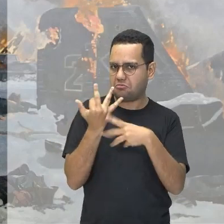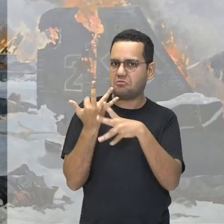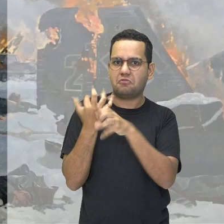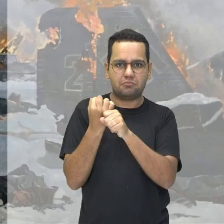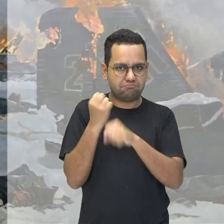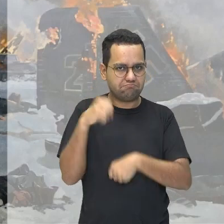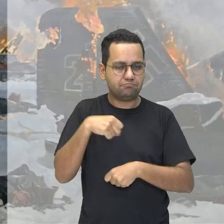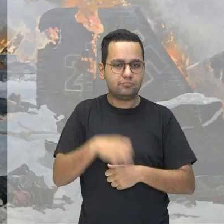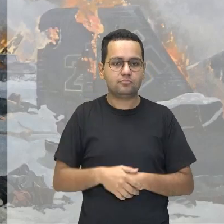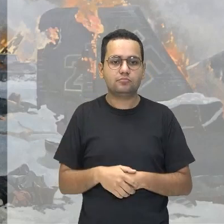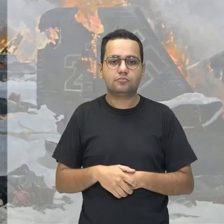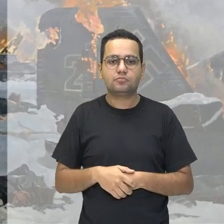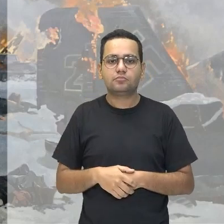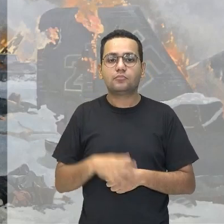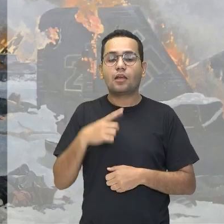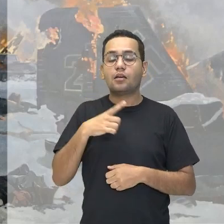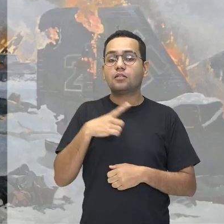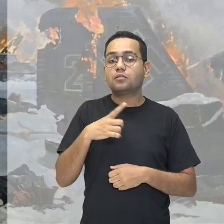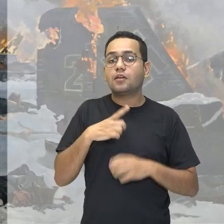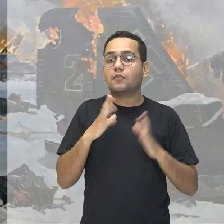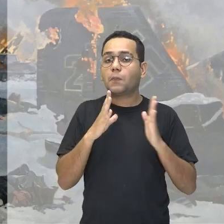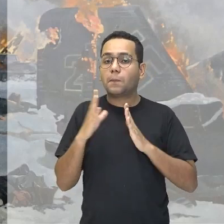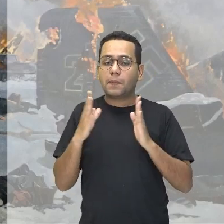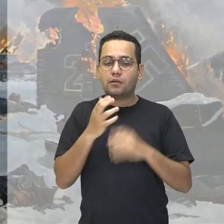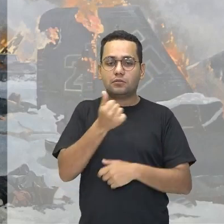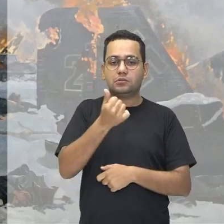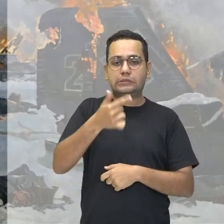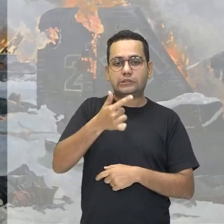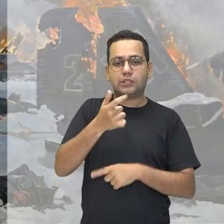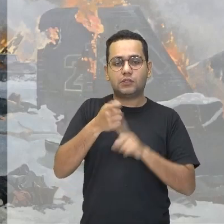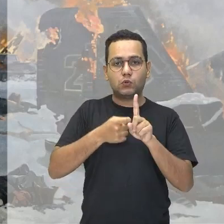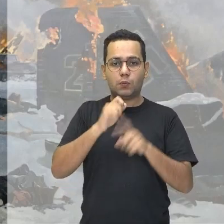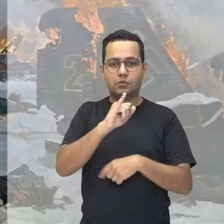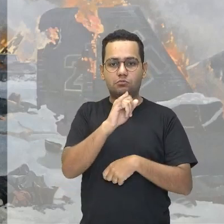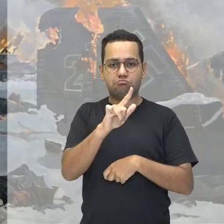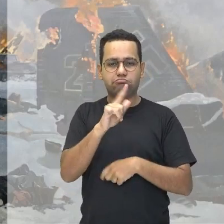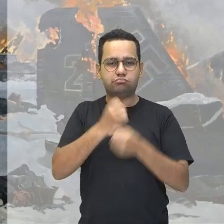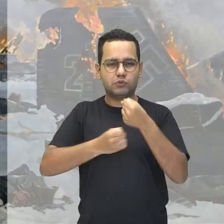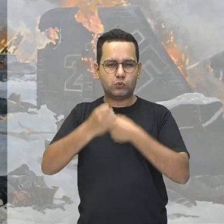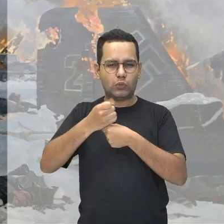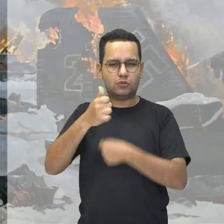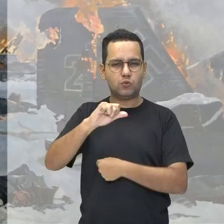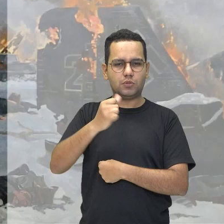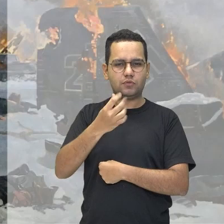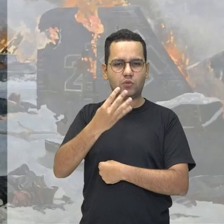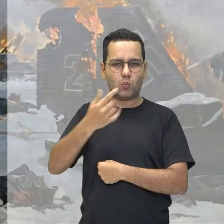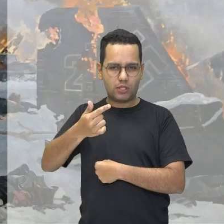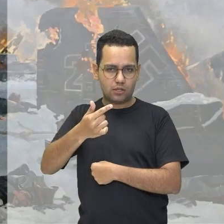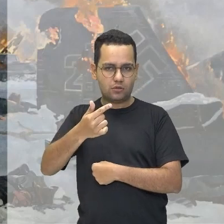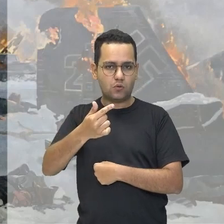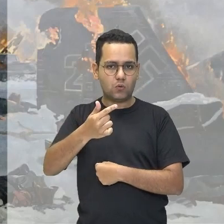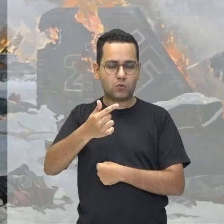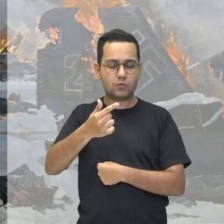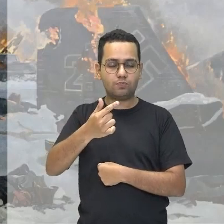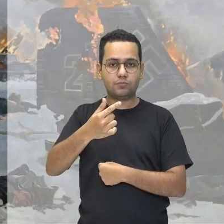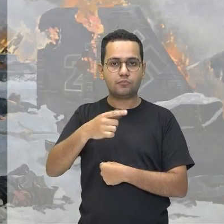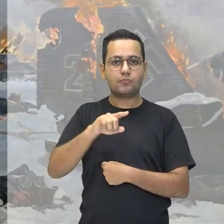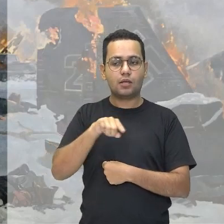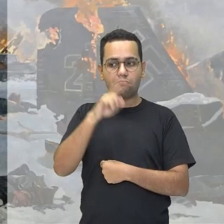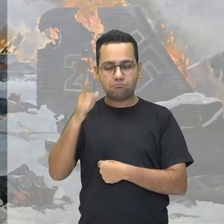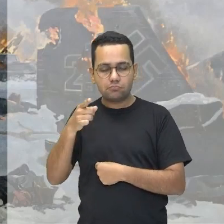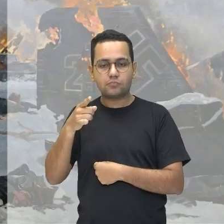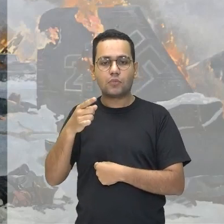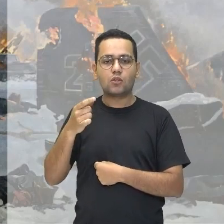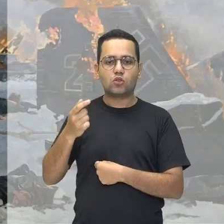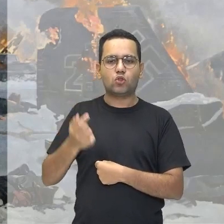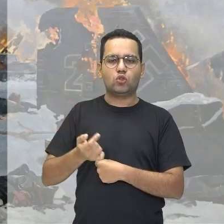de 1942 a 2 de fevereiro de 1943. Estão vendo que são meses e meses de